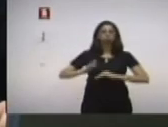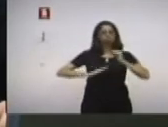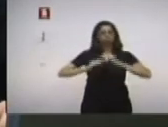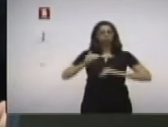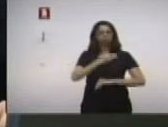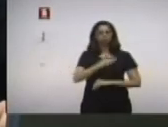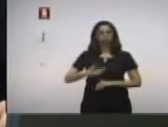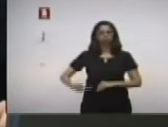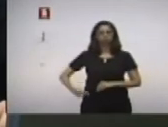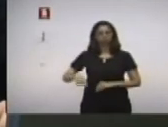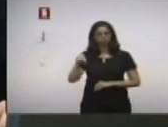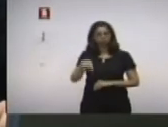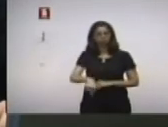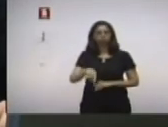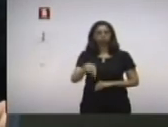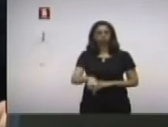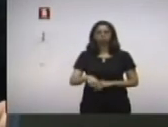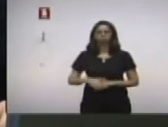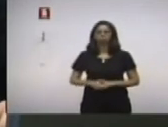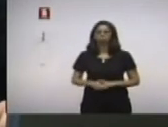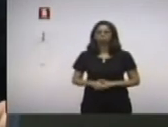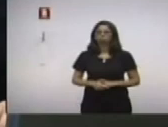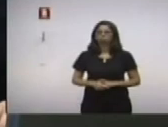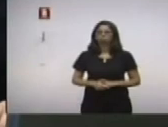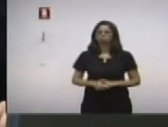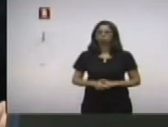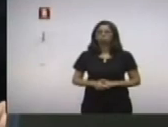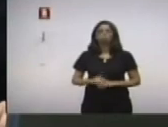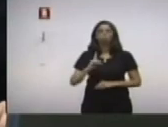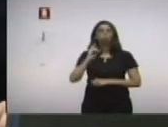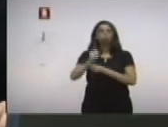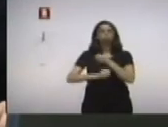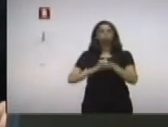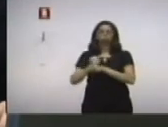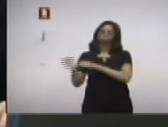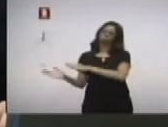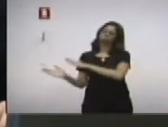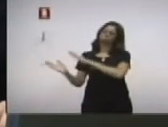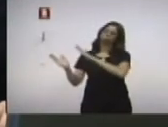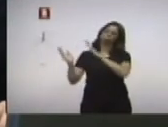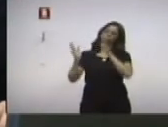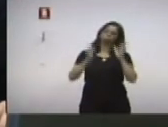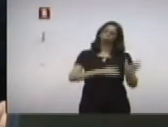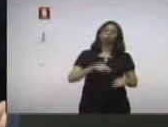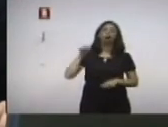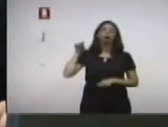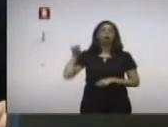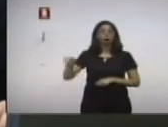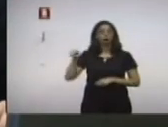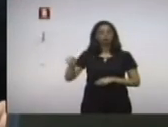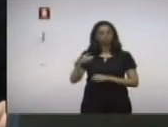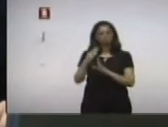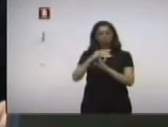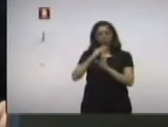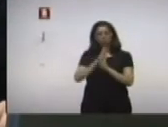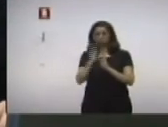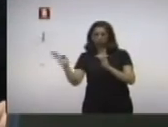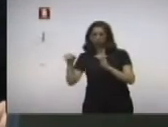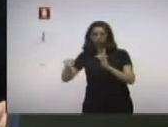realmente município precisava da nós passamos um ano e tiveram tivemos o primeiro festival internacional